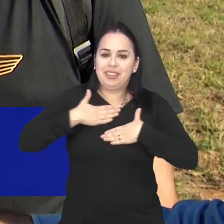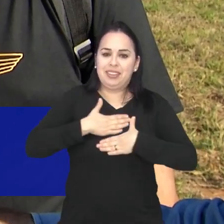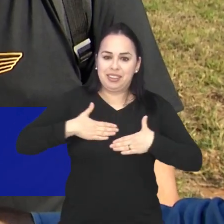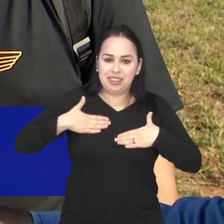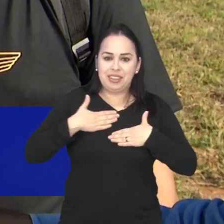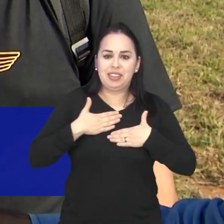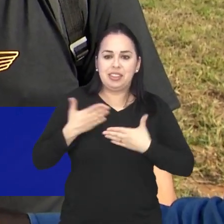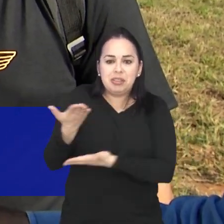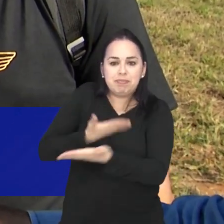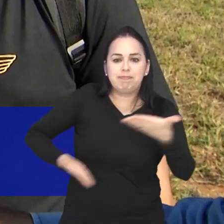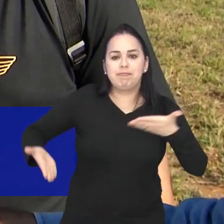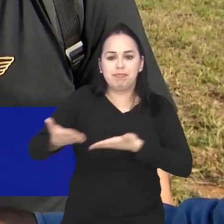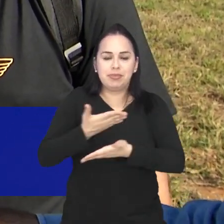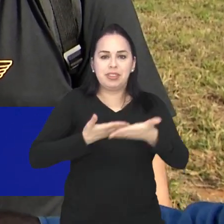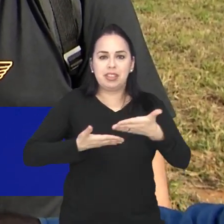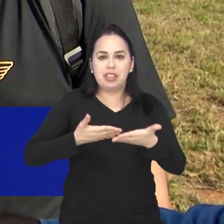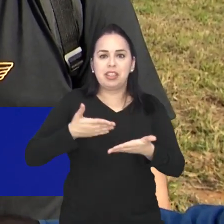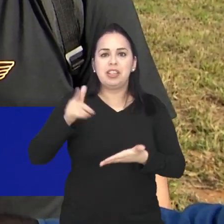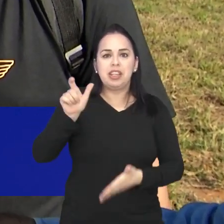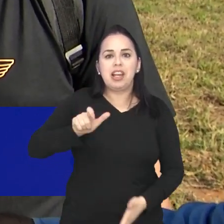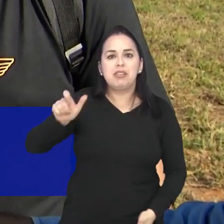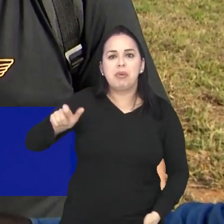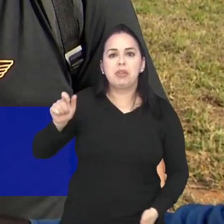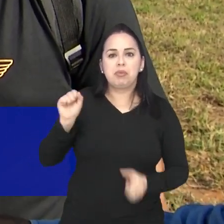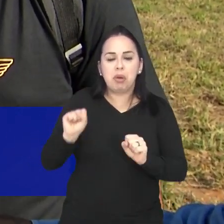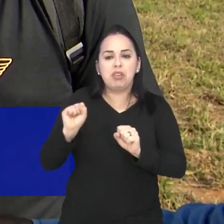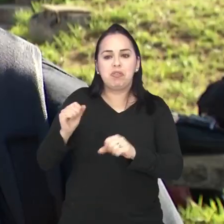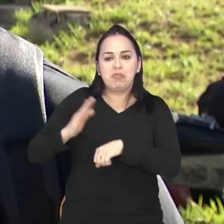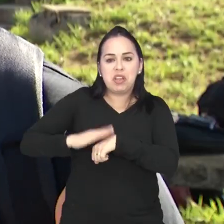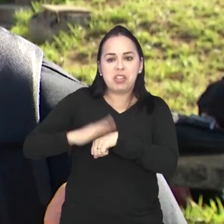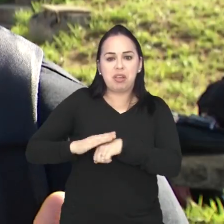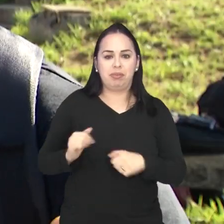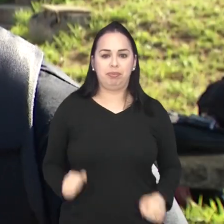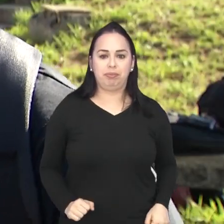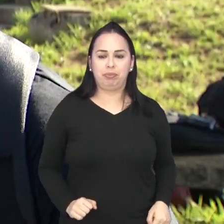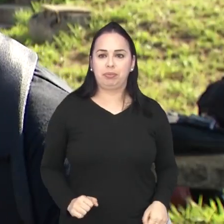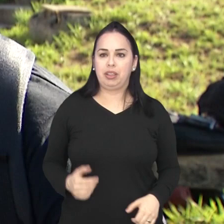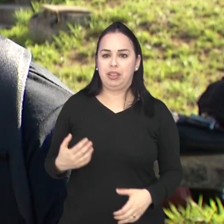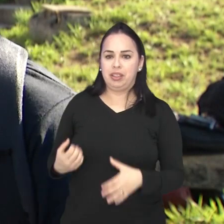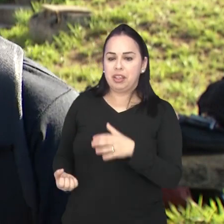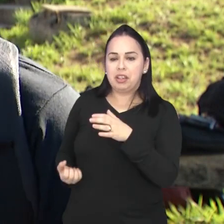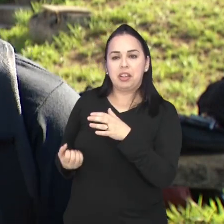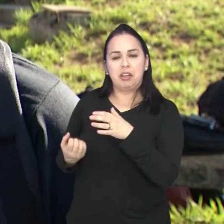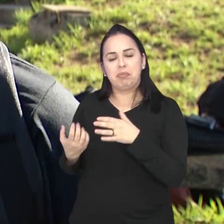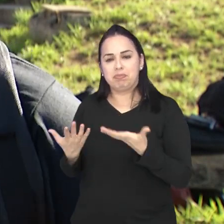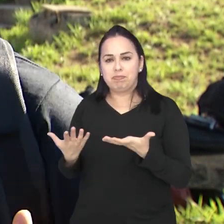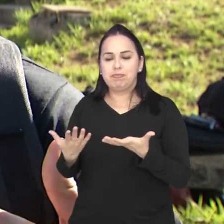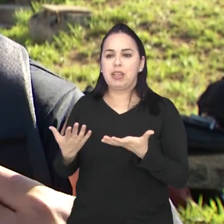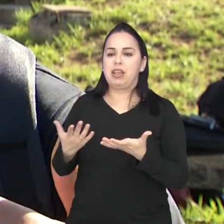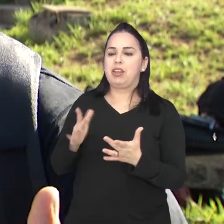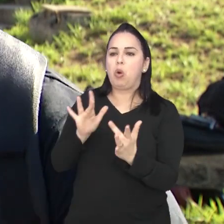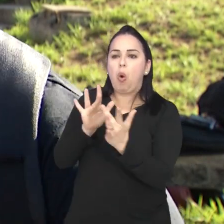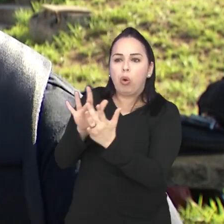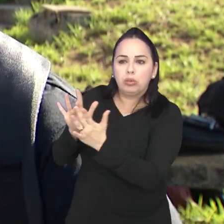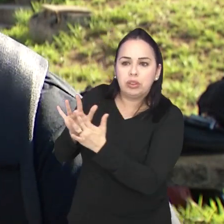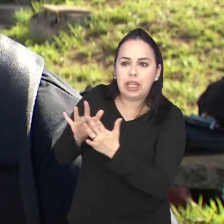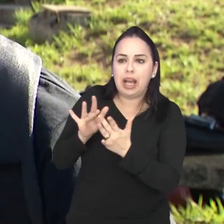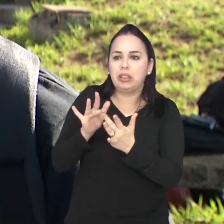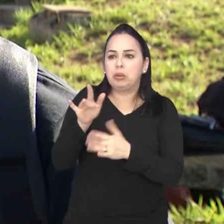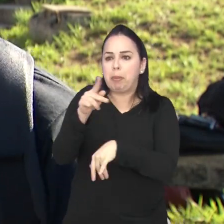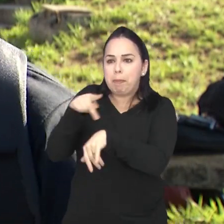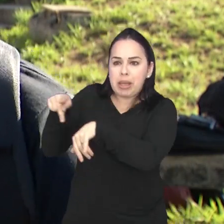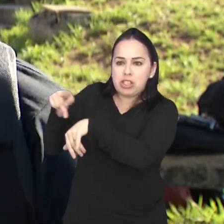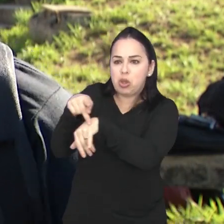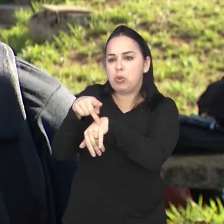be sure that they can join and also do something as amazing as this. Ter que desenvolver essa dinâmica com pessoas de